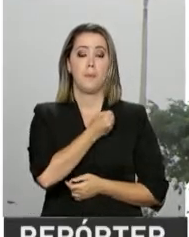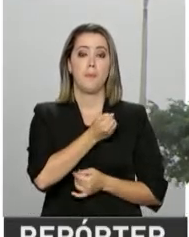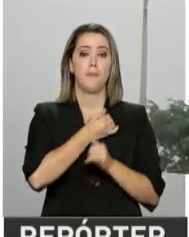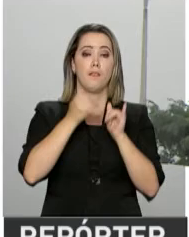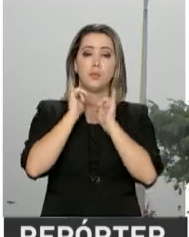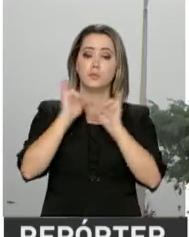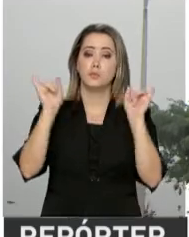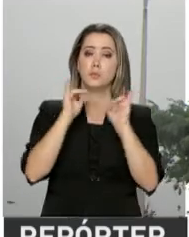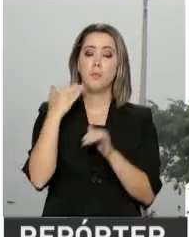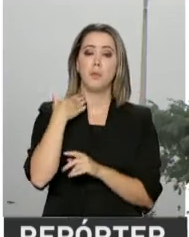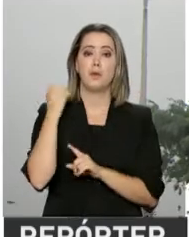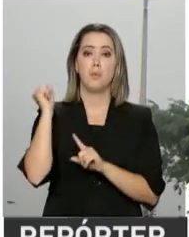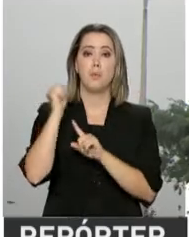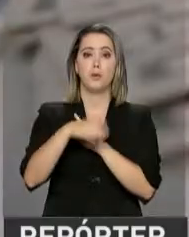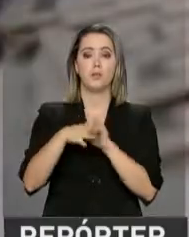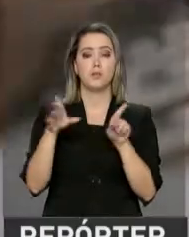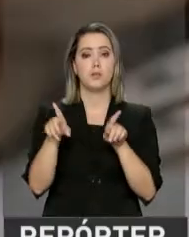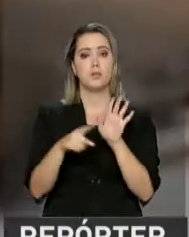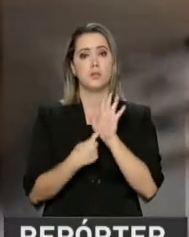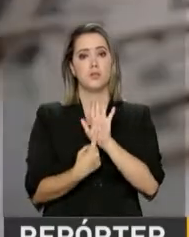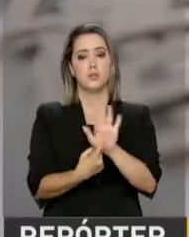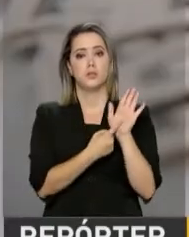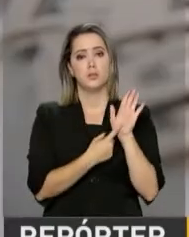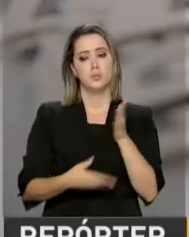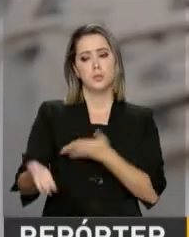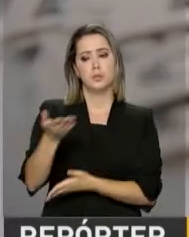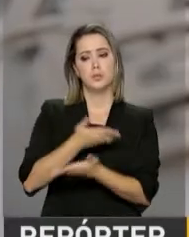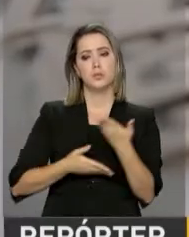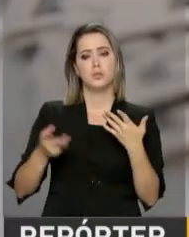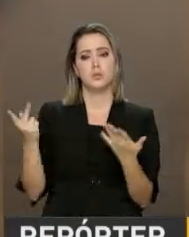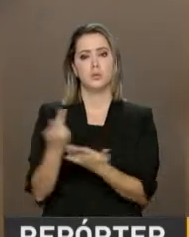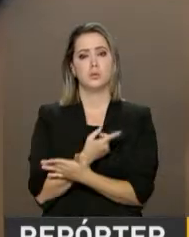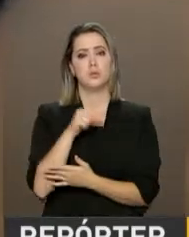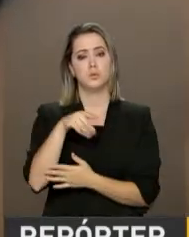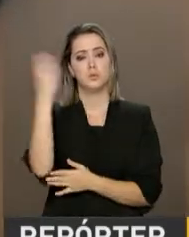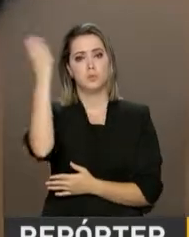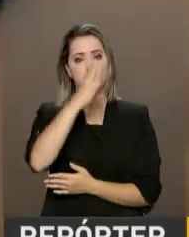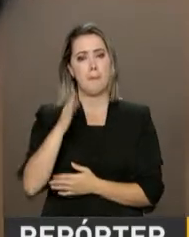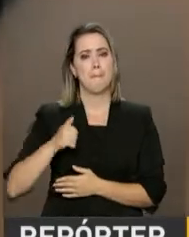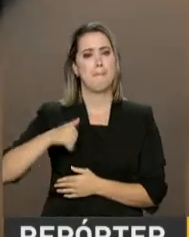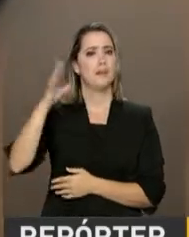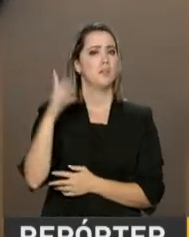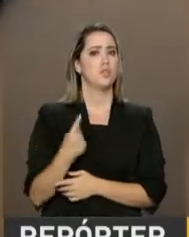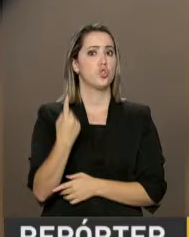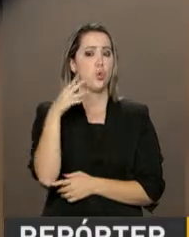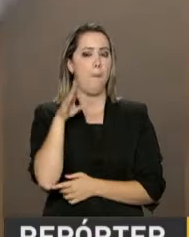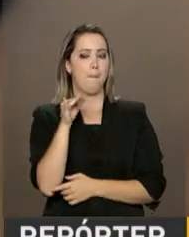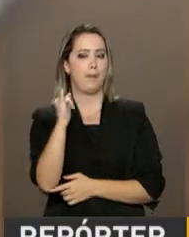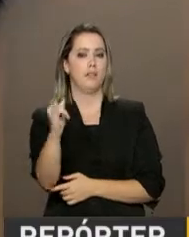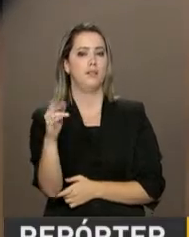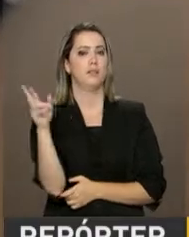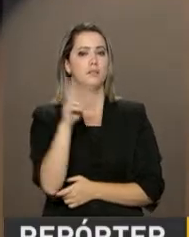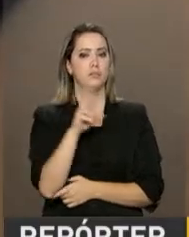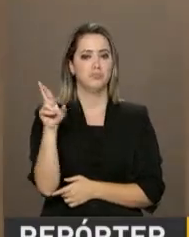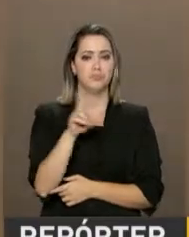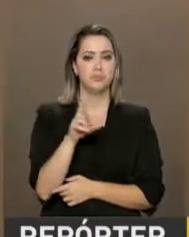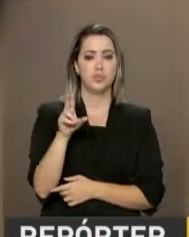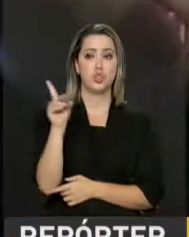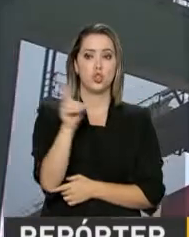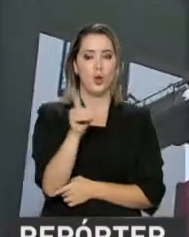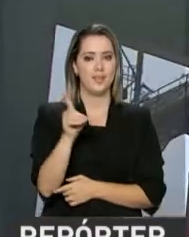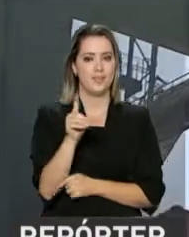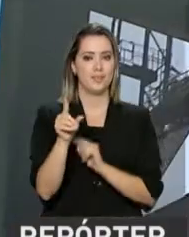pelo banco central mostram que as transações correntes do brasil somaram mais de 1 bilhão e 100 milhões de